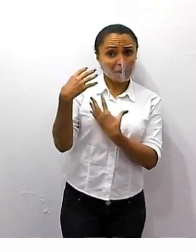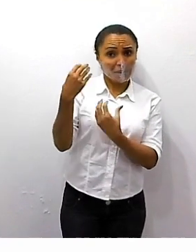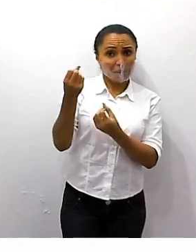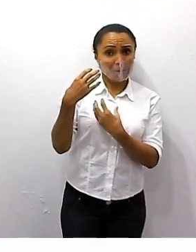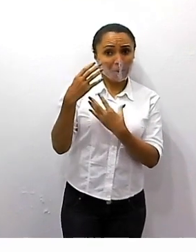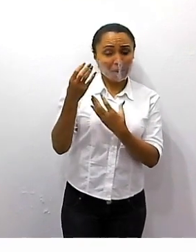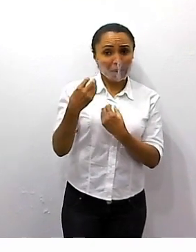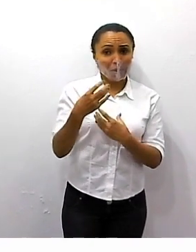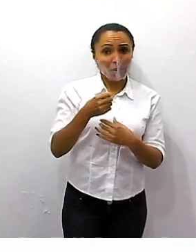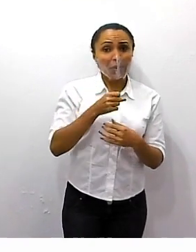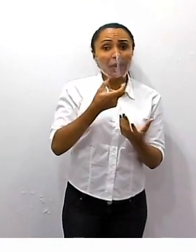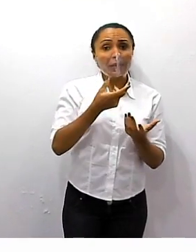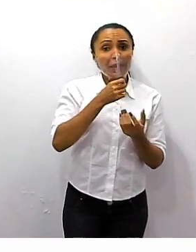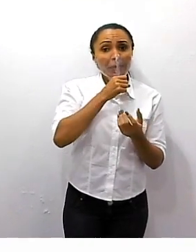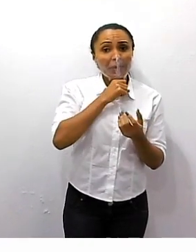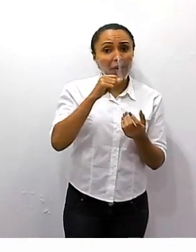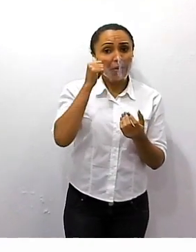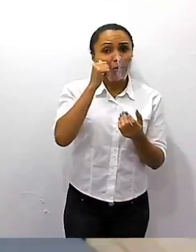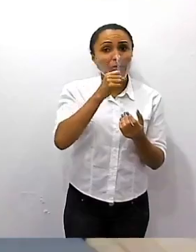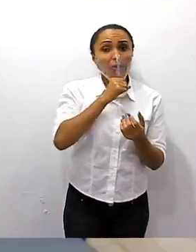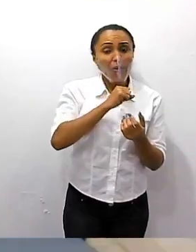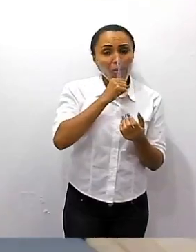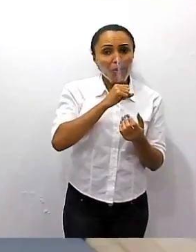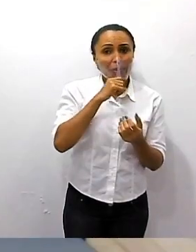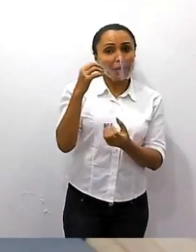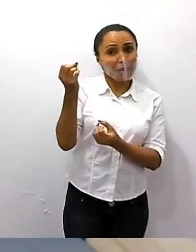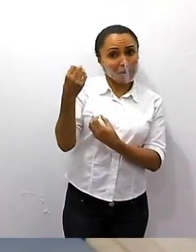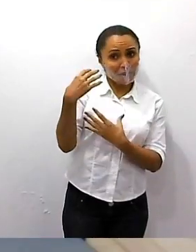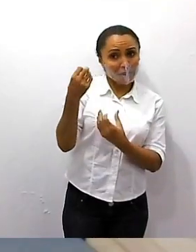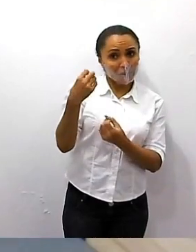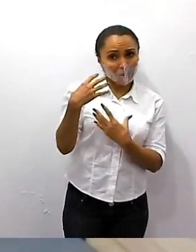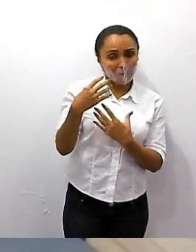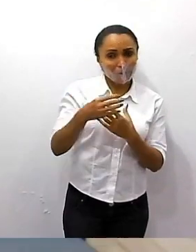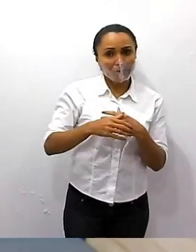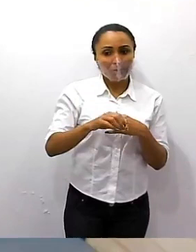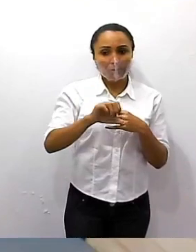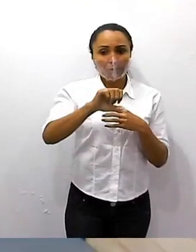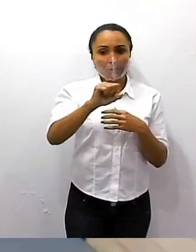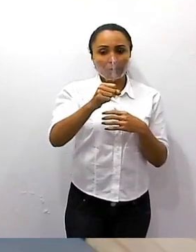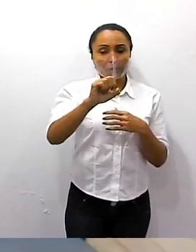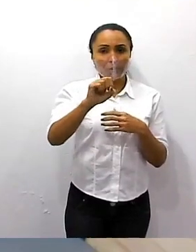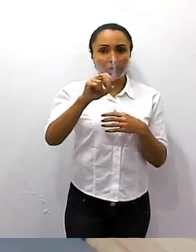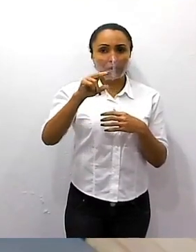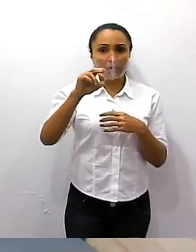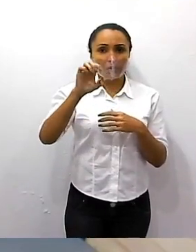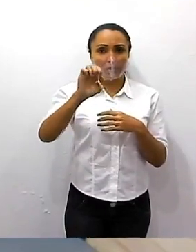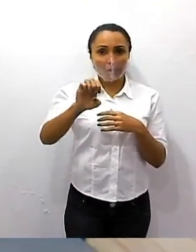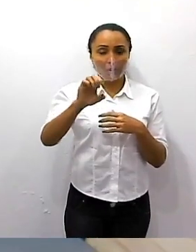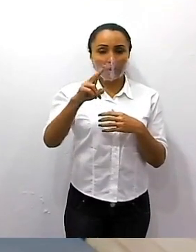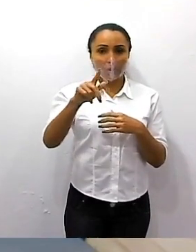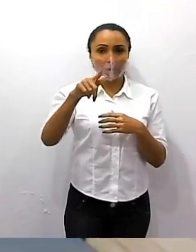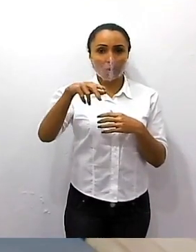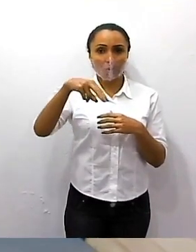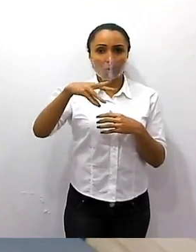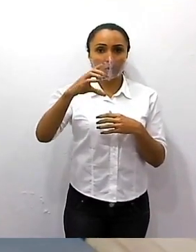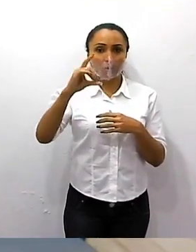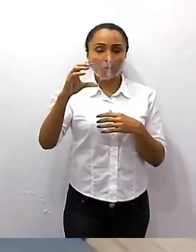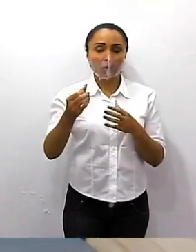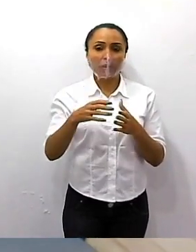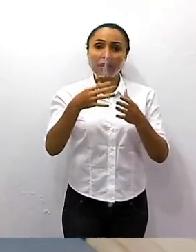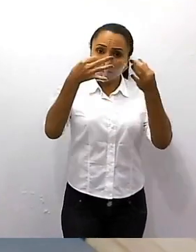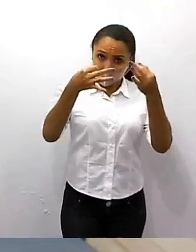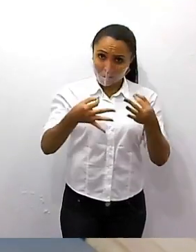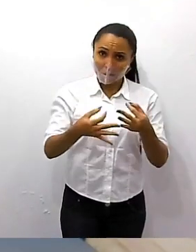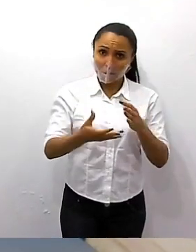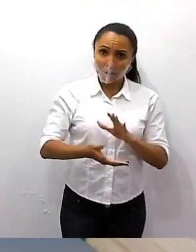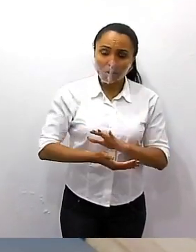avó, conforme os ensinamentos da minha avó, de acordo, conforme, segundo, tá dizendo aí